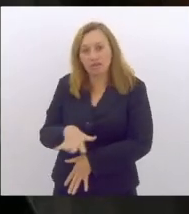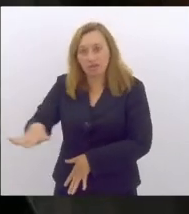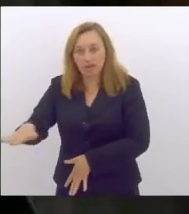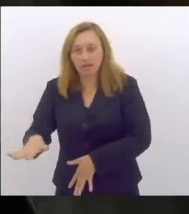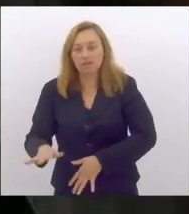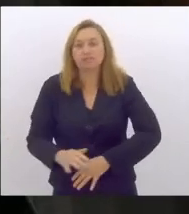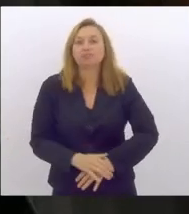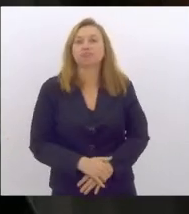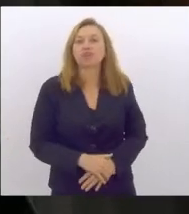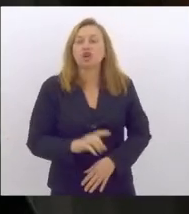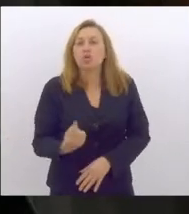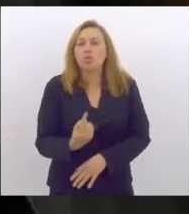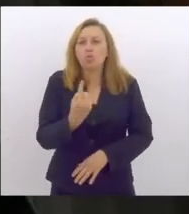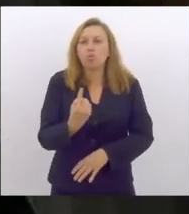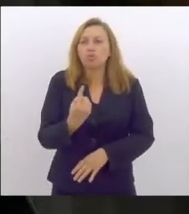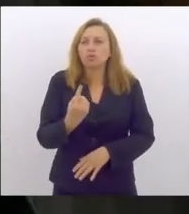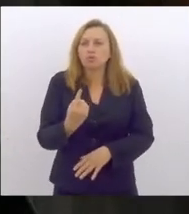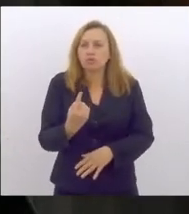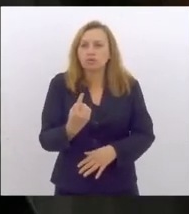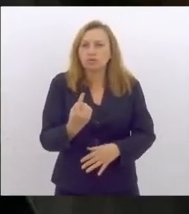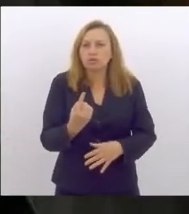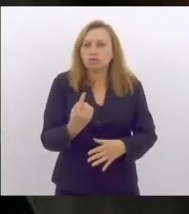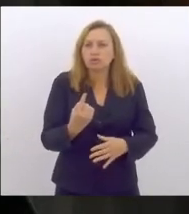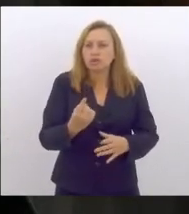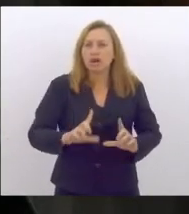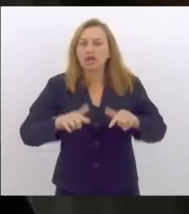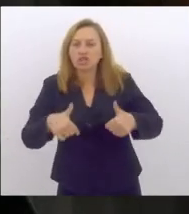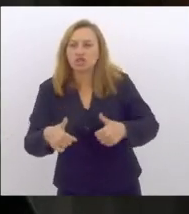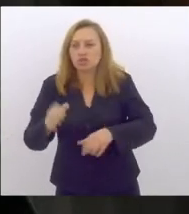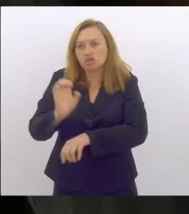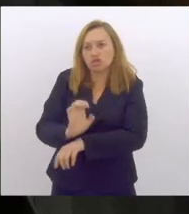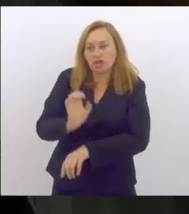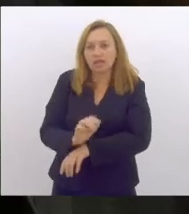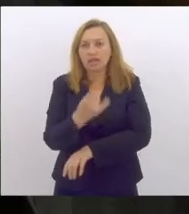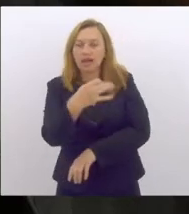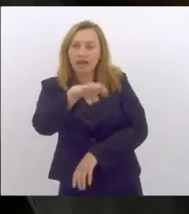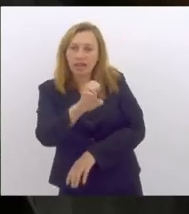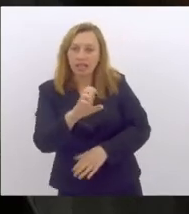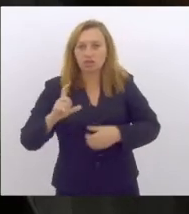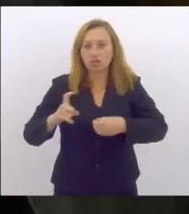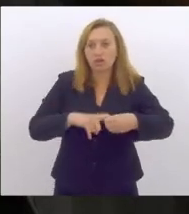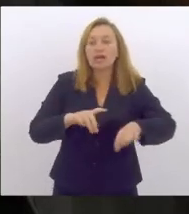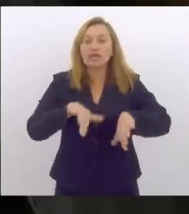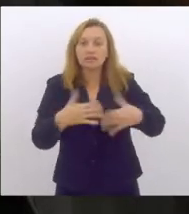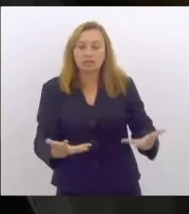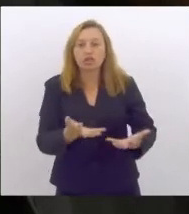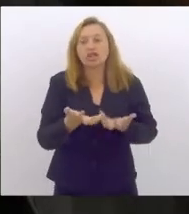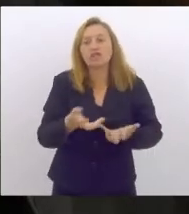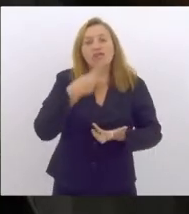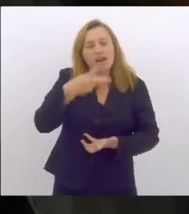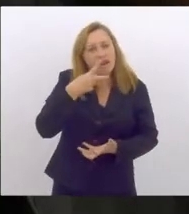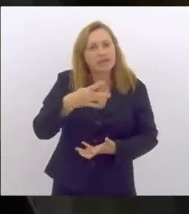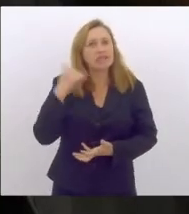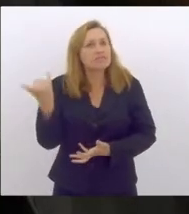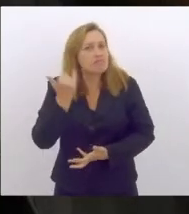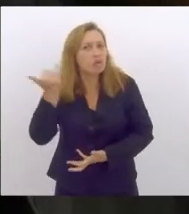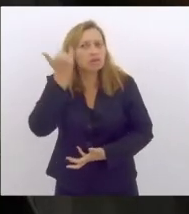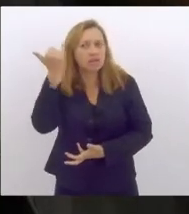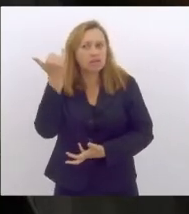a única presença do estado a única presença do poder público são essas creches conveniadas Então queria dizer da importância